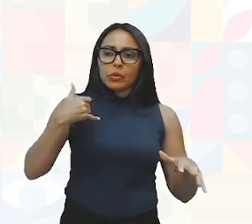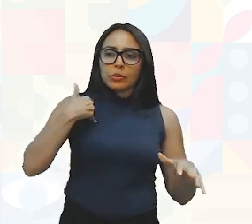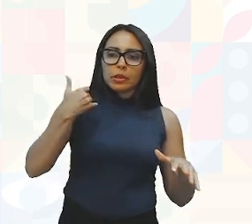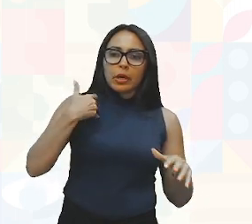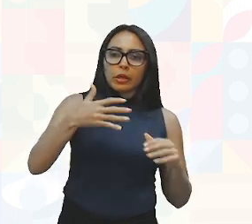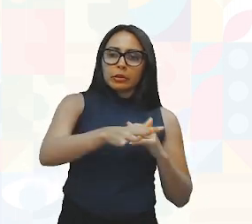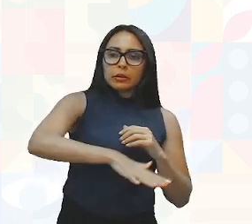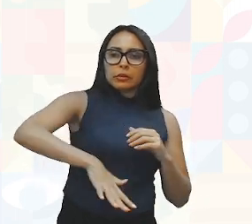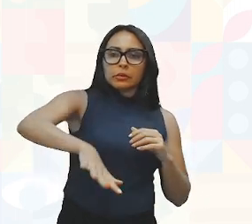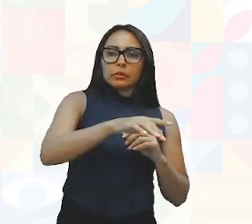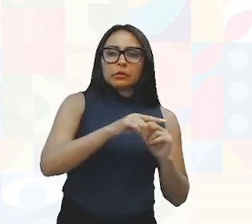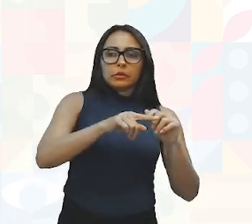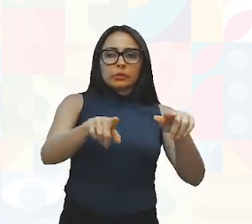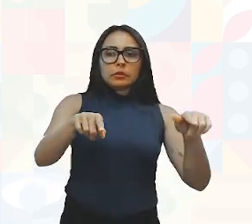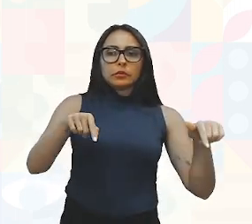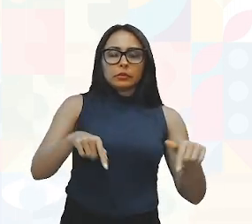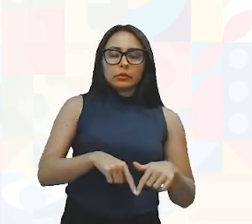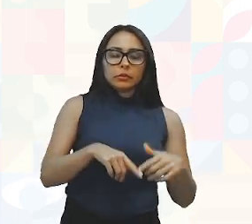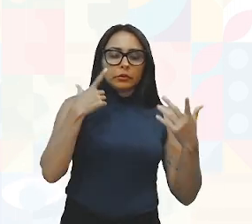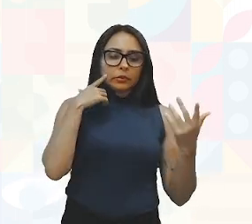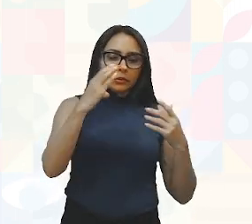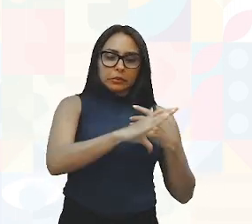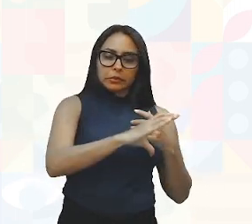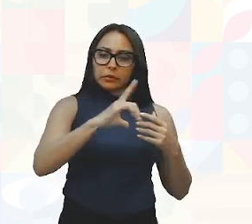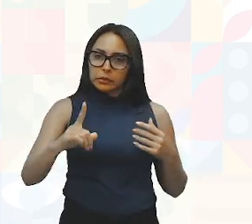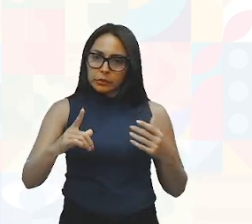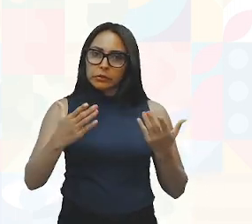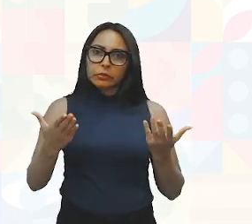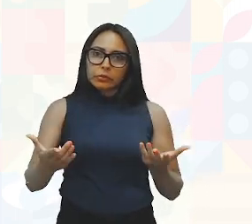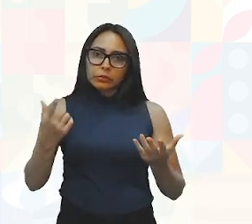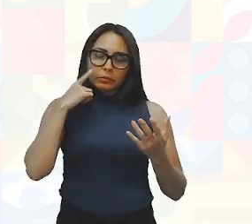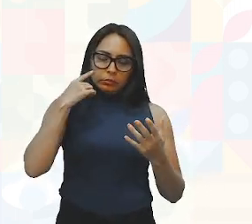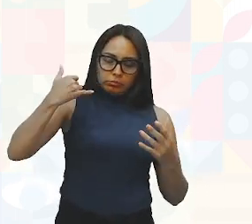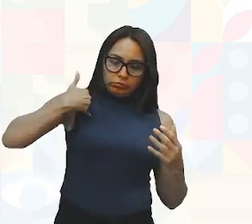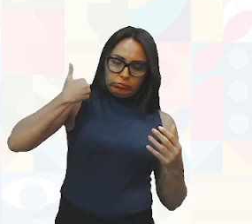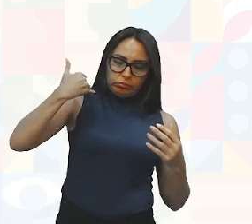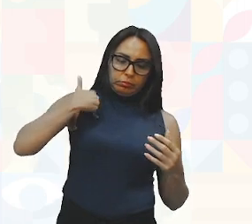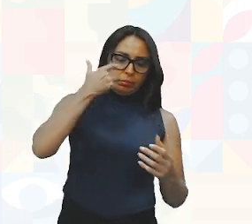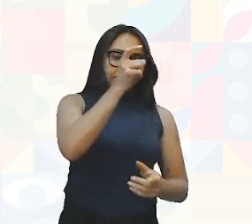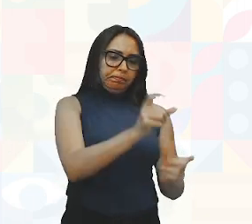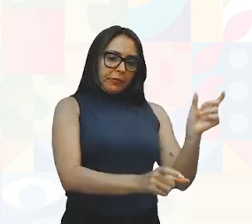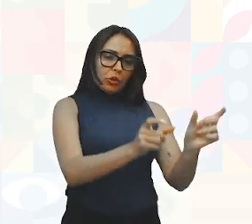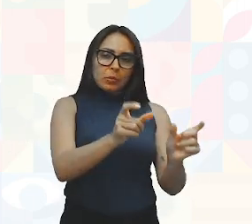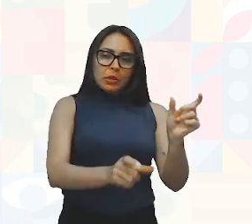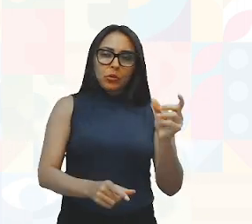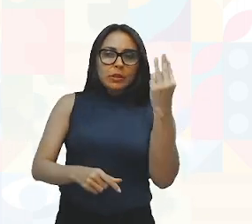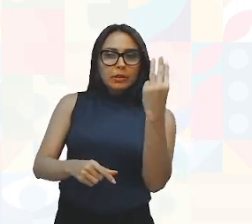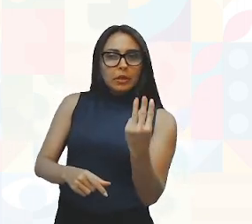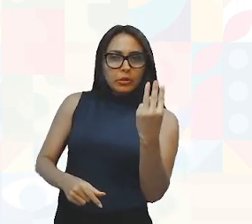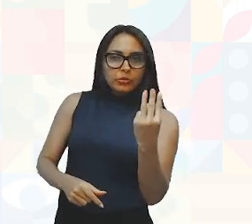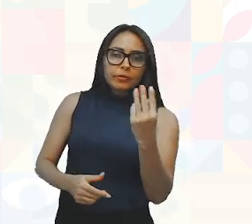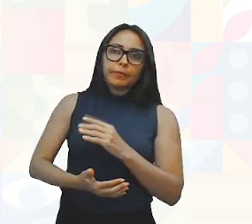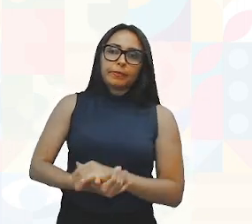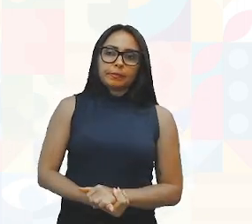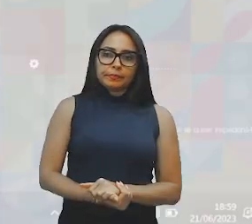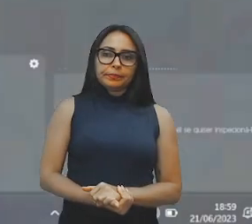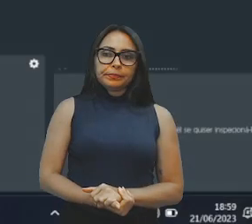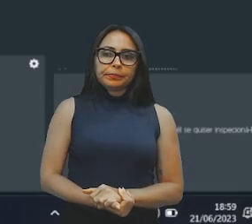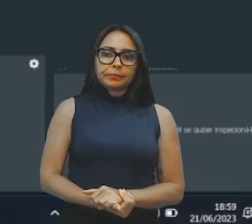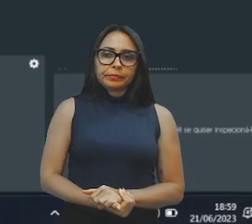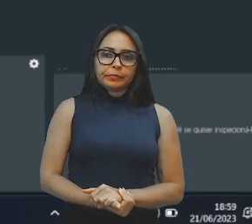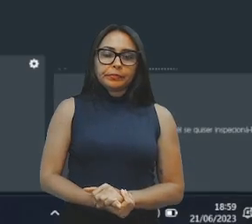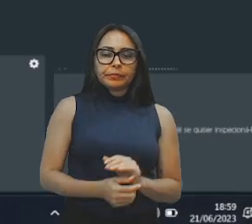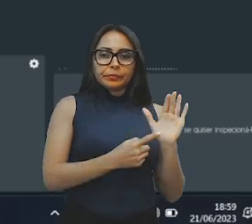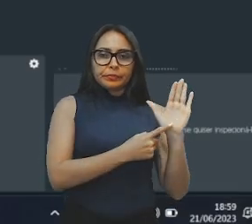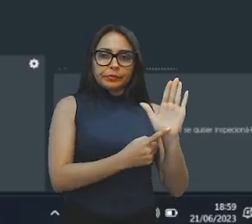vamos classificar as idades desses 3 alunos dessa turma. Então, eu vou mostrar aqui para vocês um